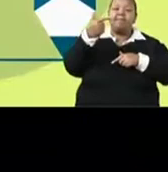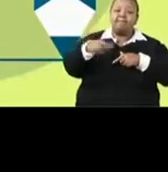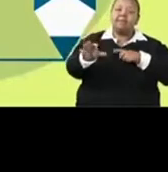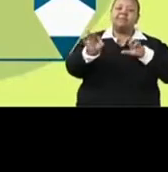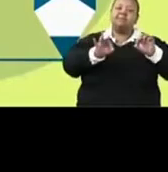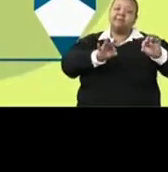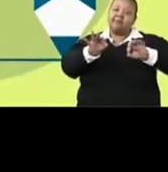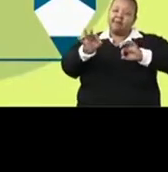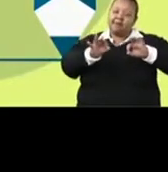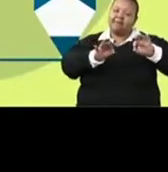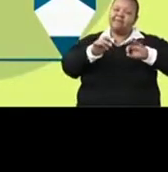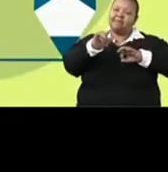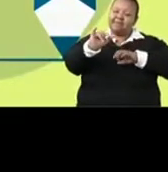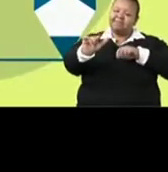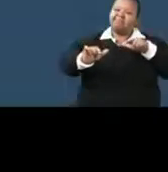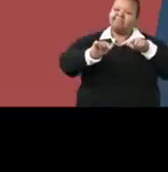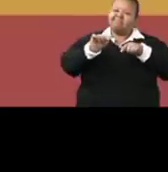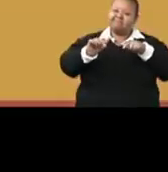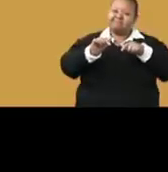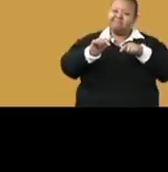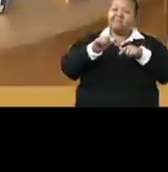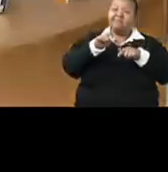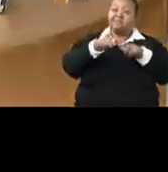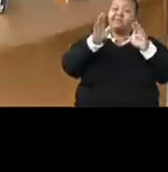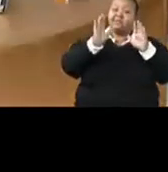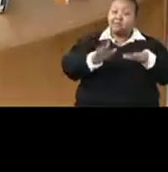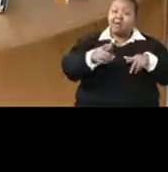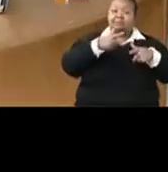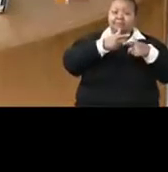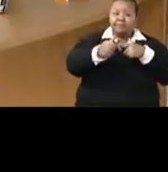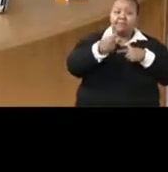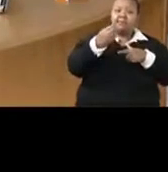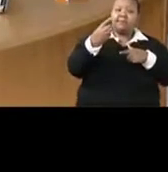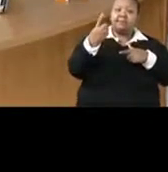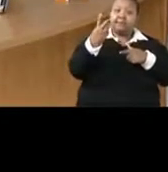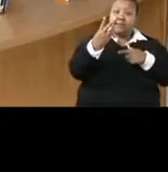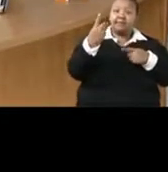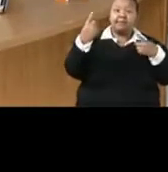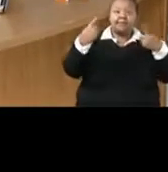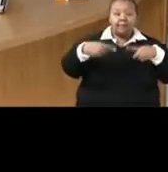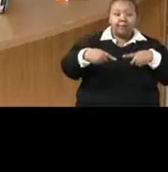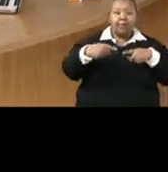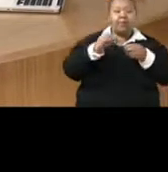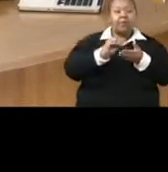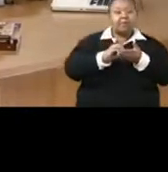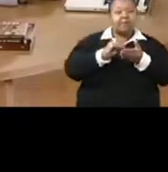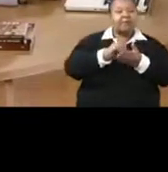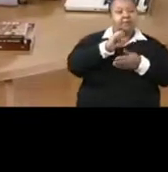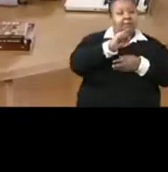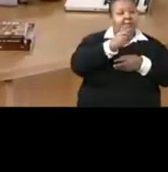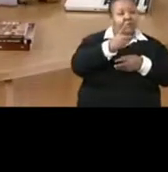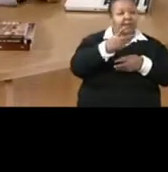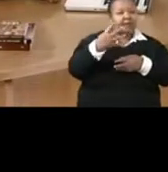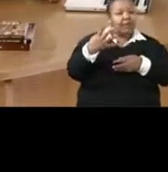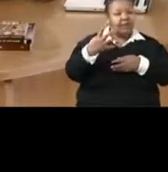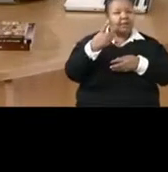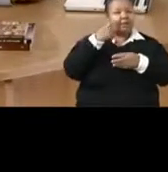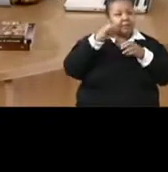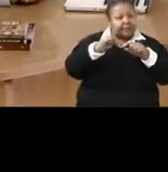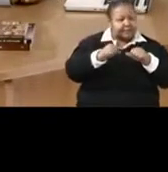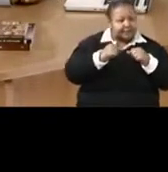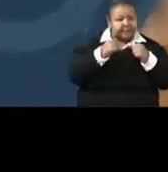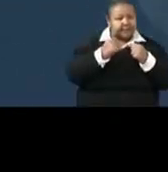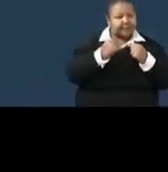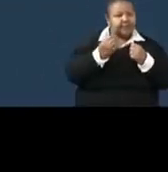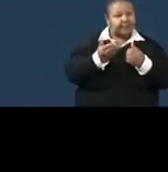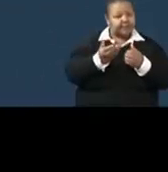mais preparado você estará para desempenhar sua profissão. Você já resolveu 3 desafios, mas ainda falta a SP4. Se